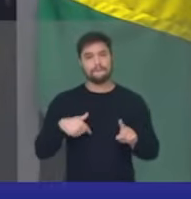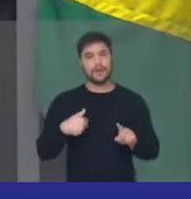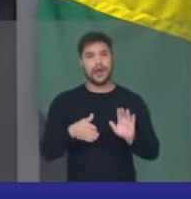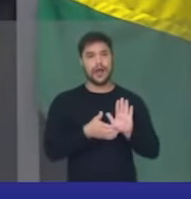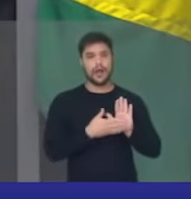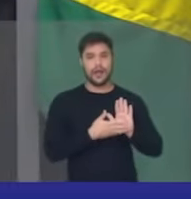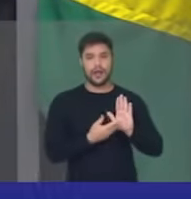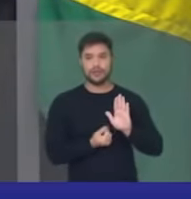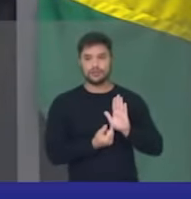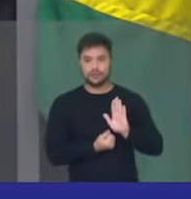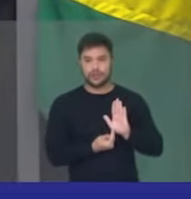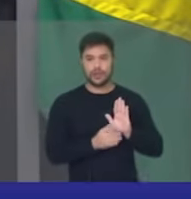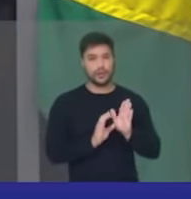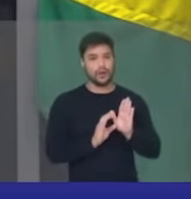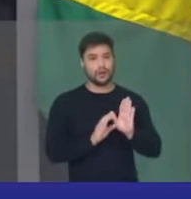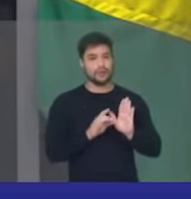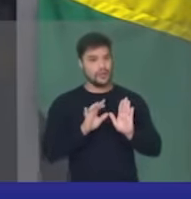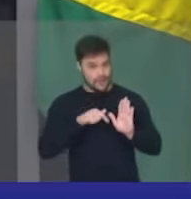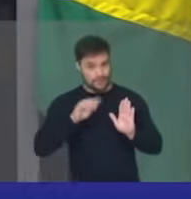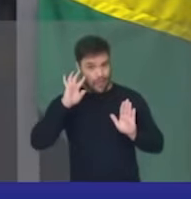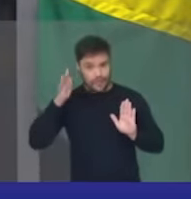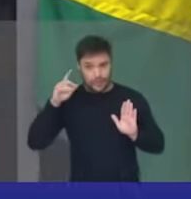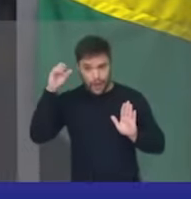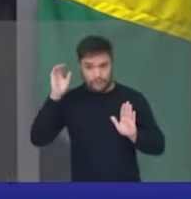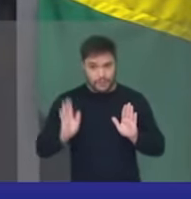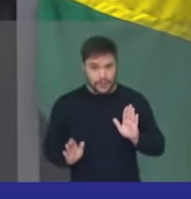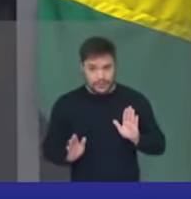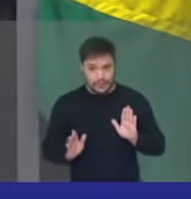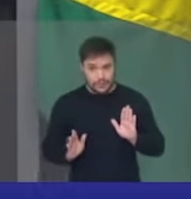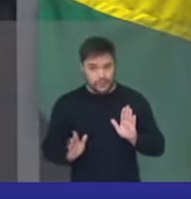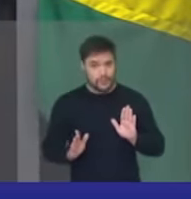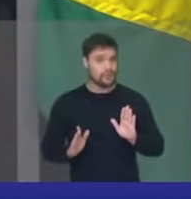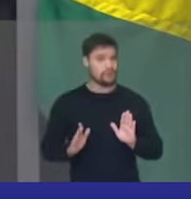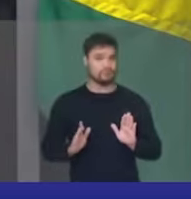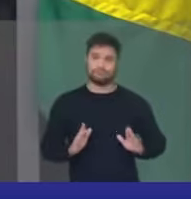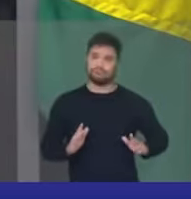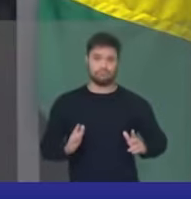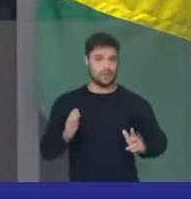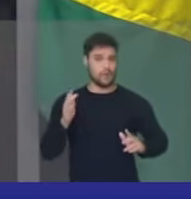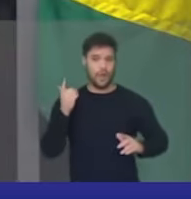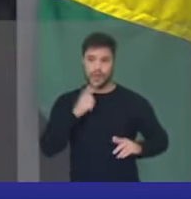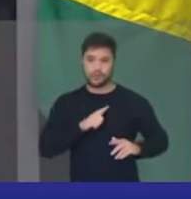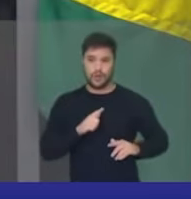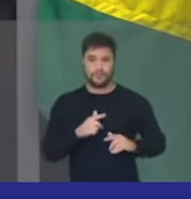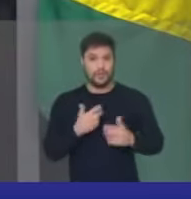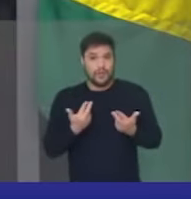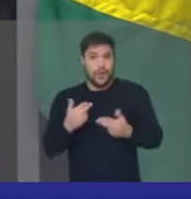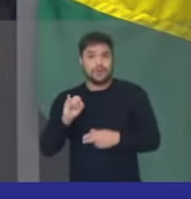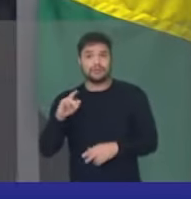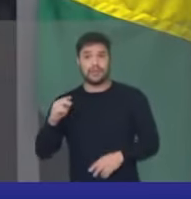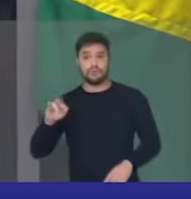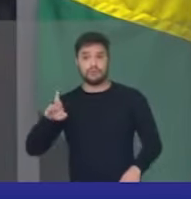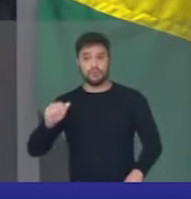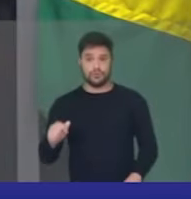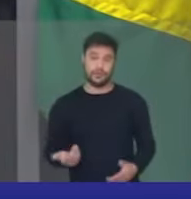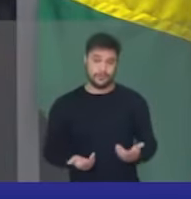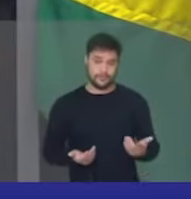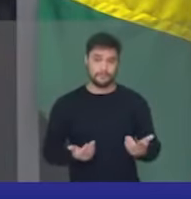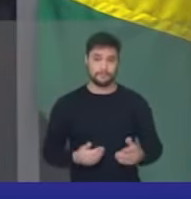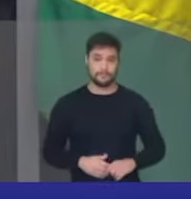emenda se só isso resolvesse o nosso país nós estaríamos em outro patamar talvez como Singapura para concluir seor